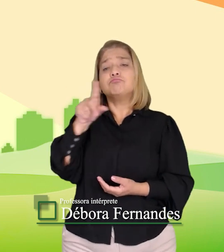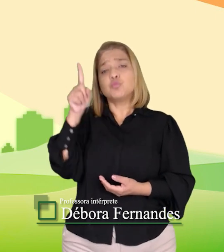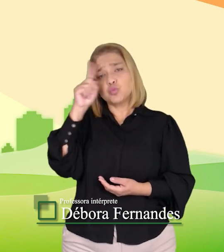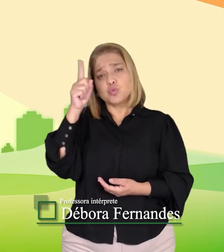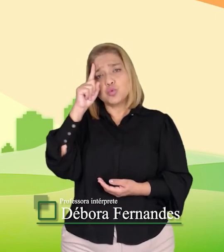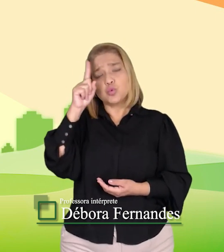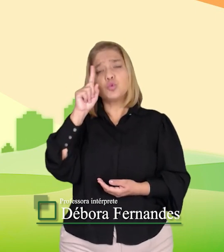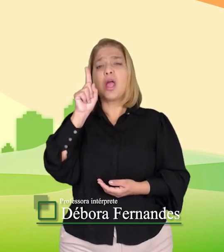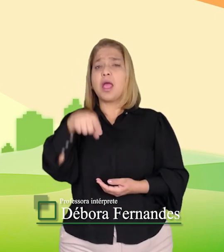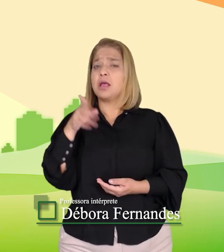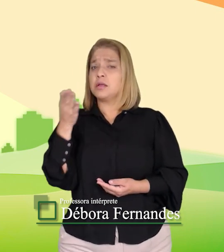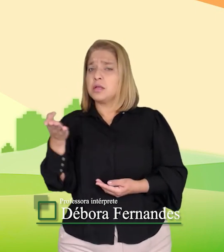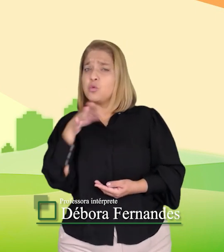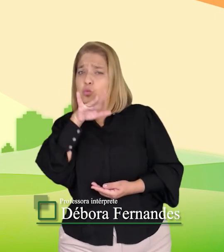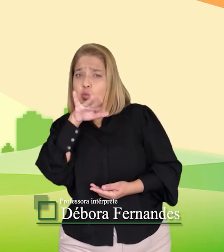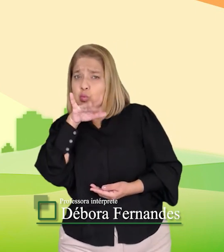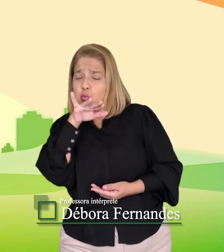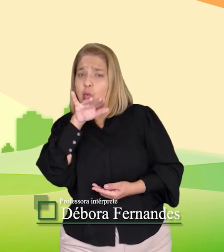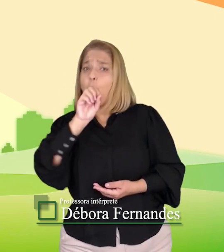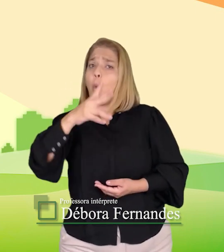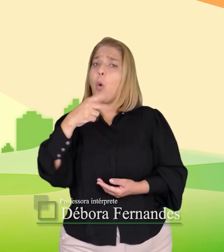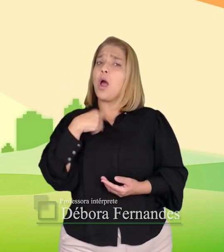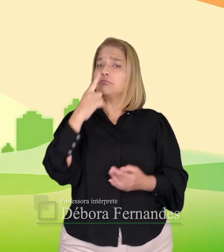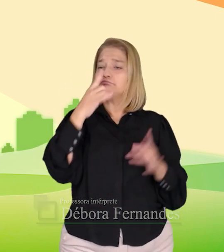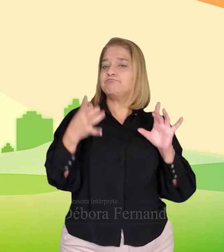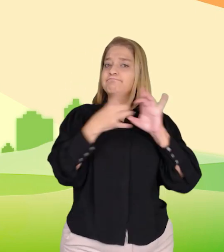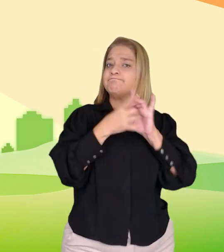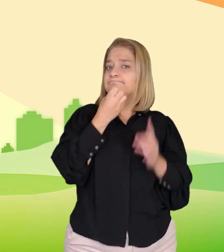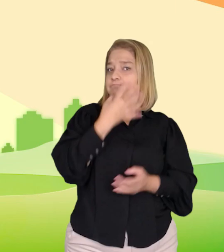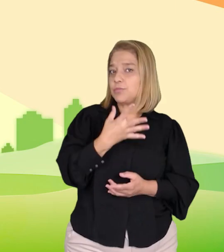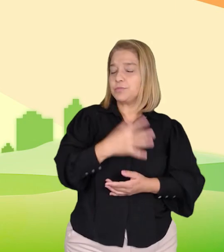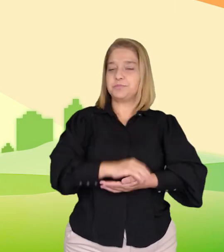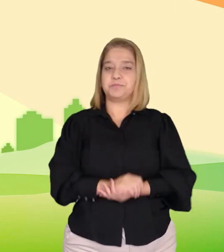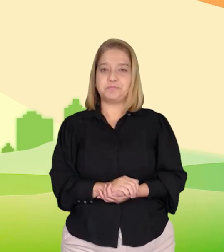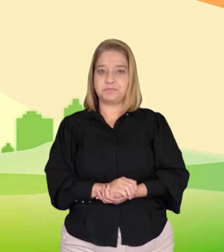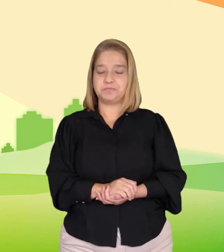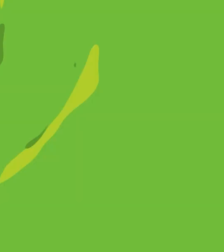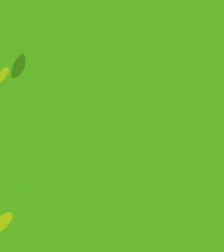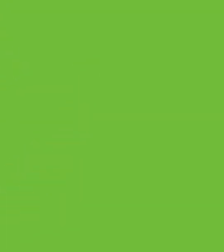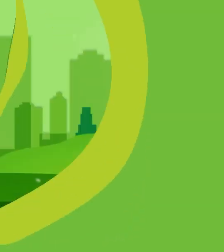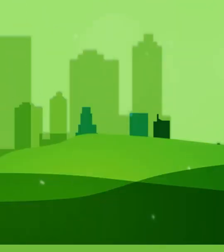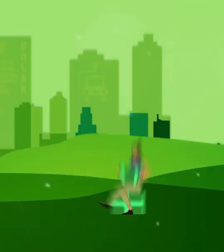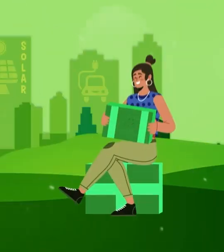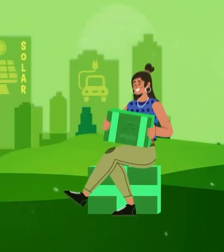O plástico que a gente vê por aí é um vilão ou um aliado?